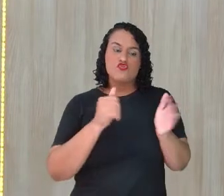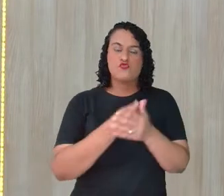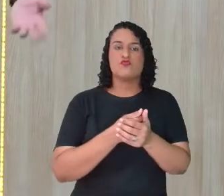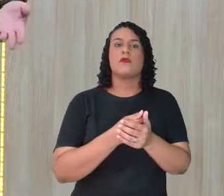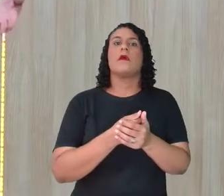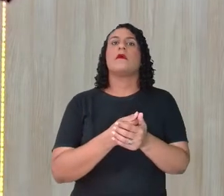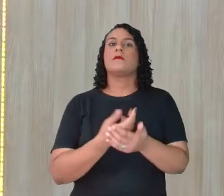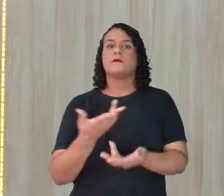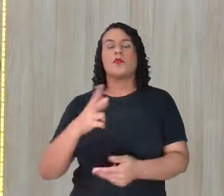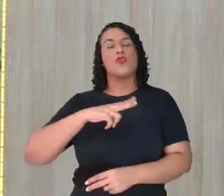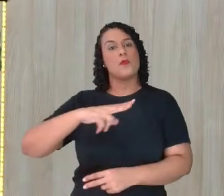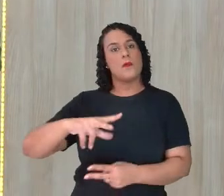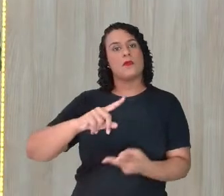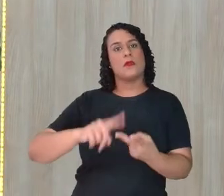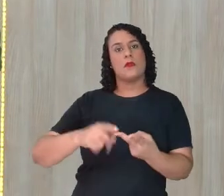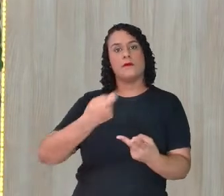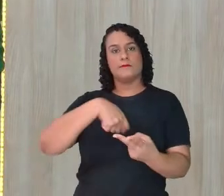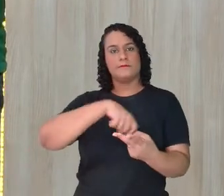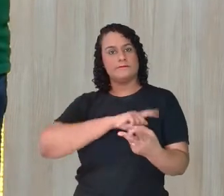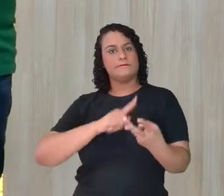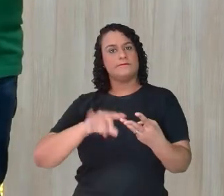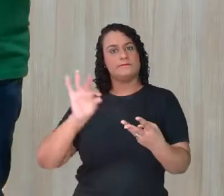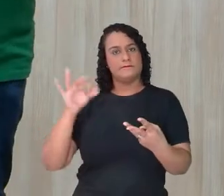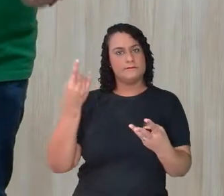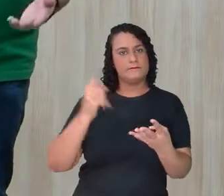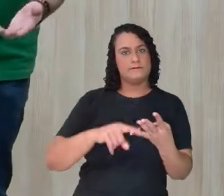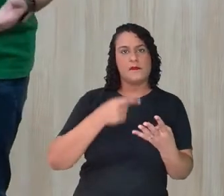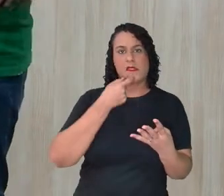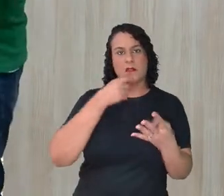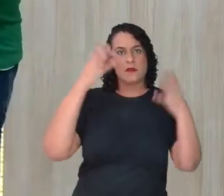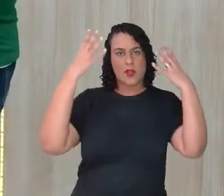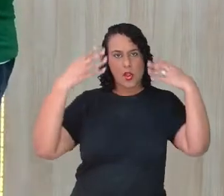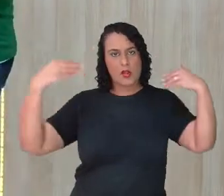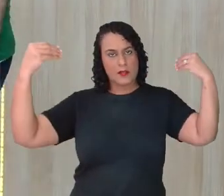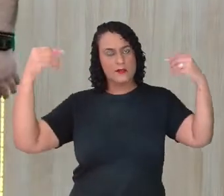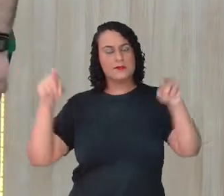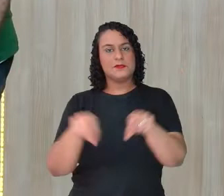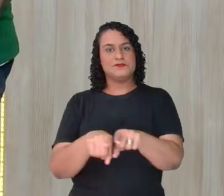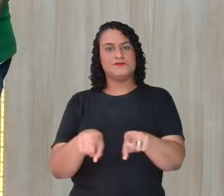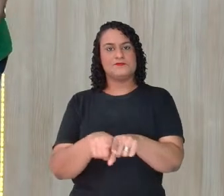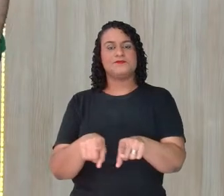como Portugal, Espanha, França, Inglaterra, Holanda e